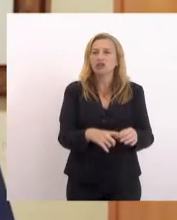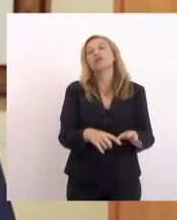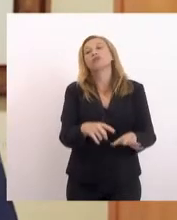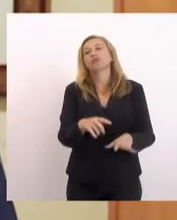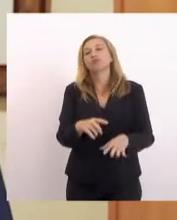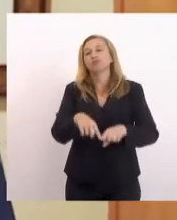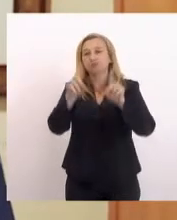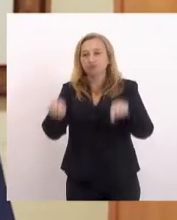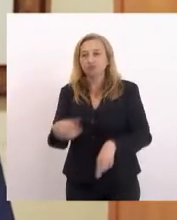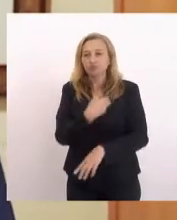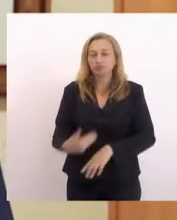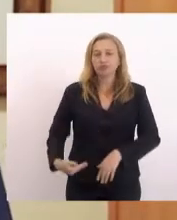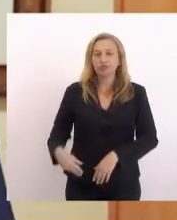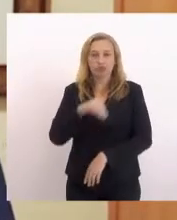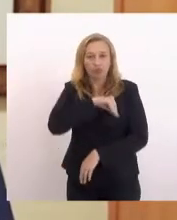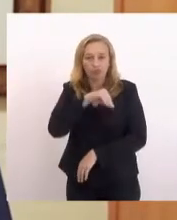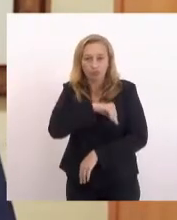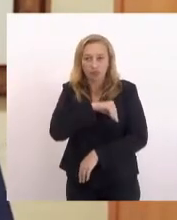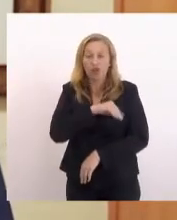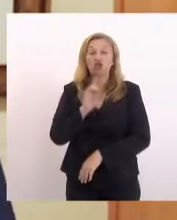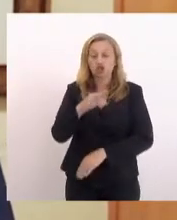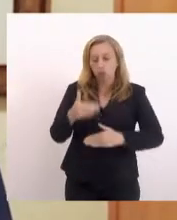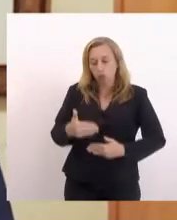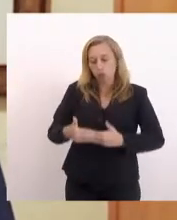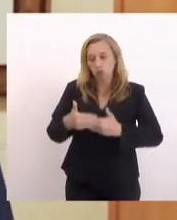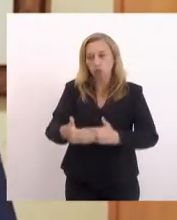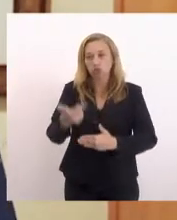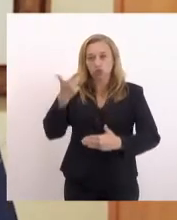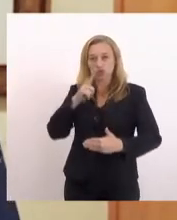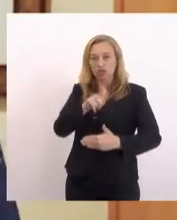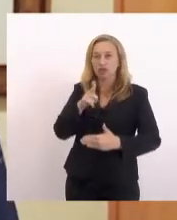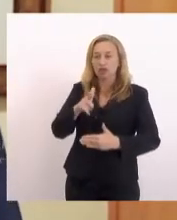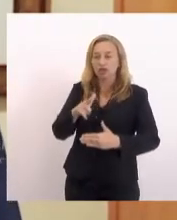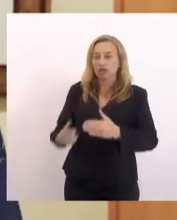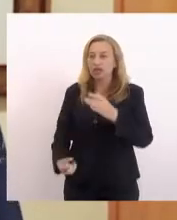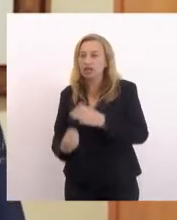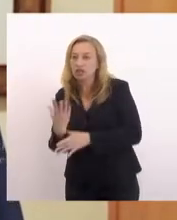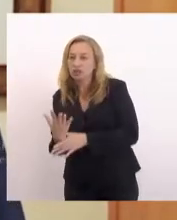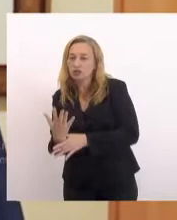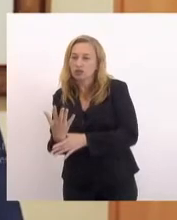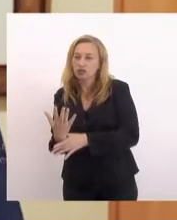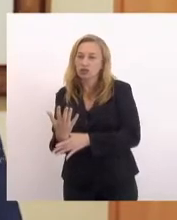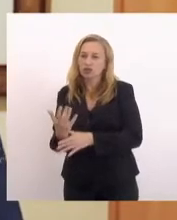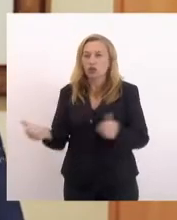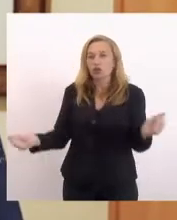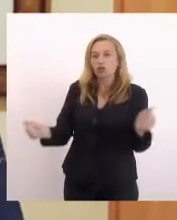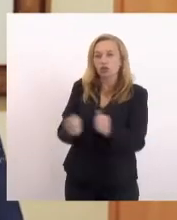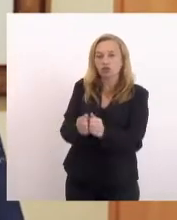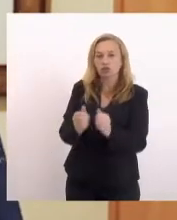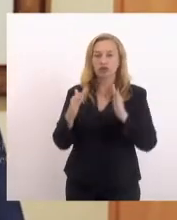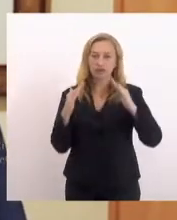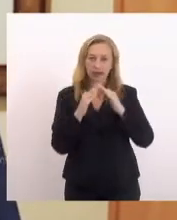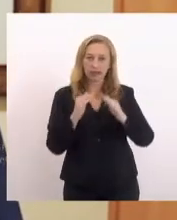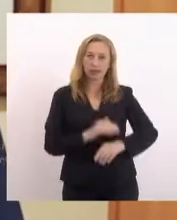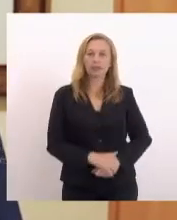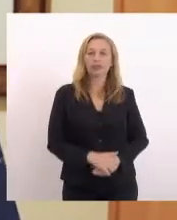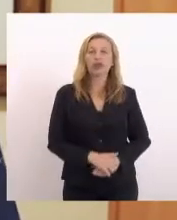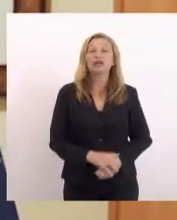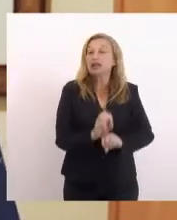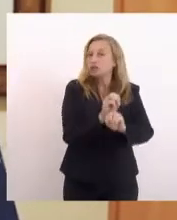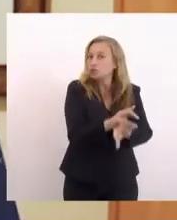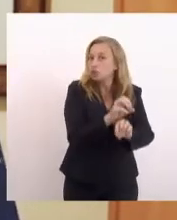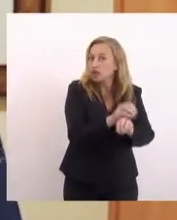servidores. Um avanço que só foi possível porque foi construído e conquistado em conjunto com essa casa. Na